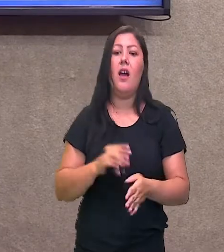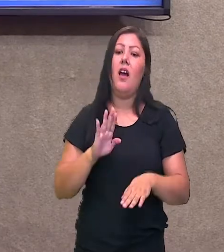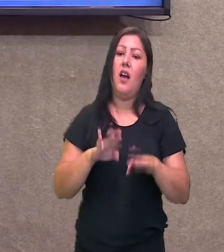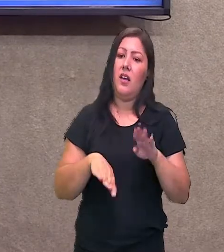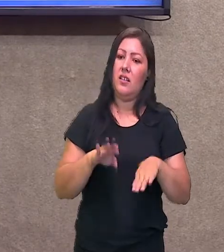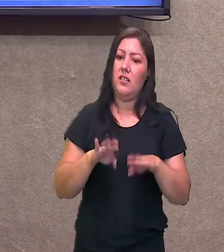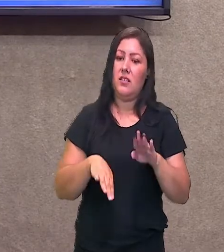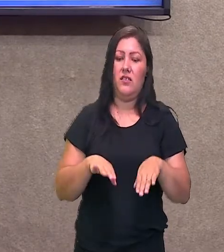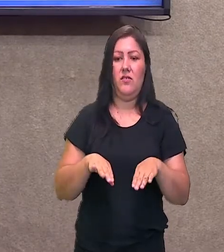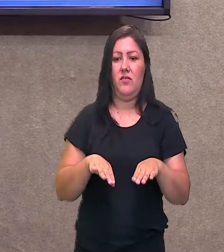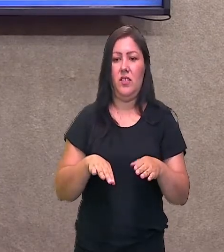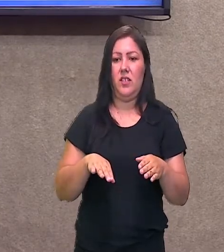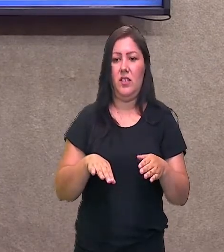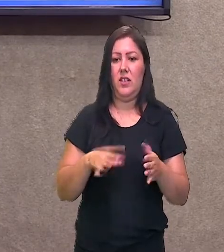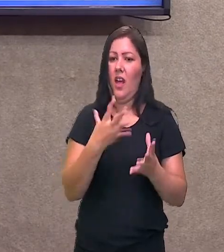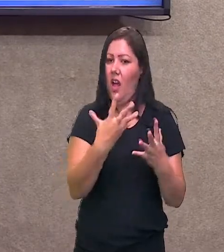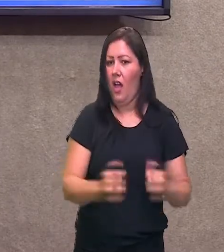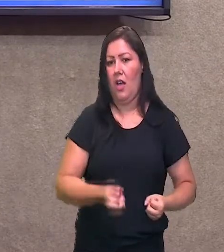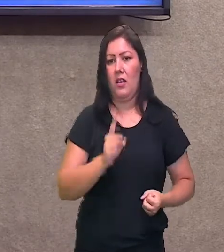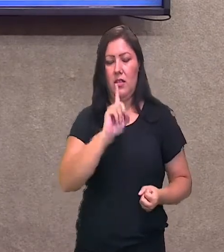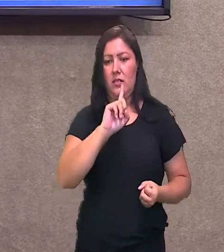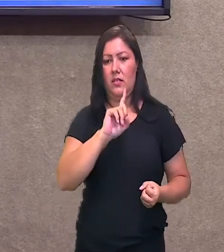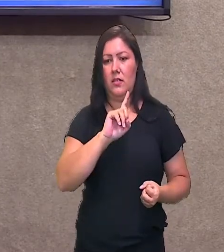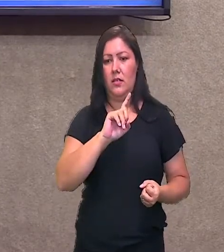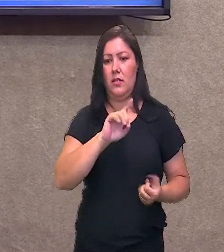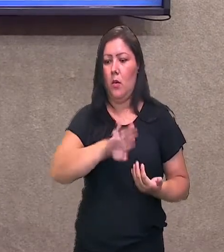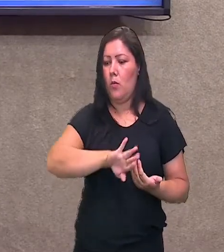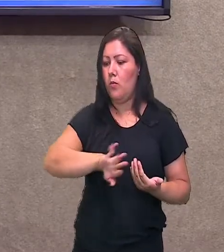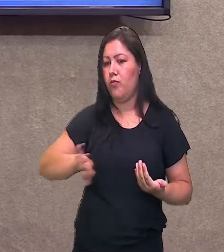todos aceitam.